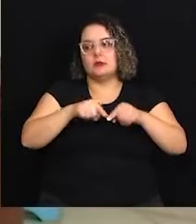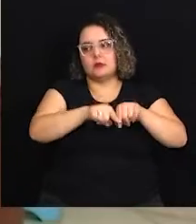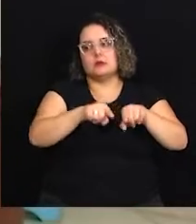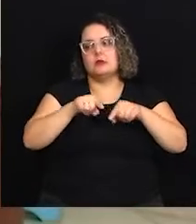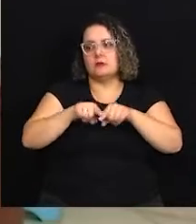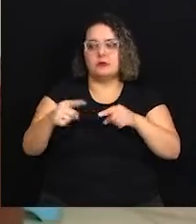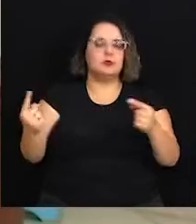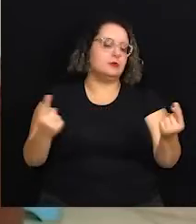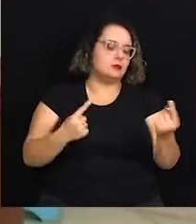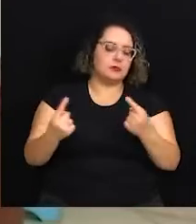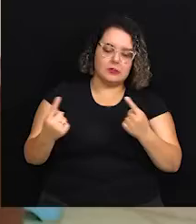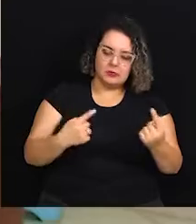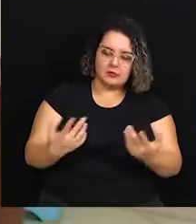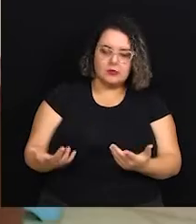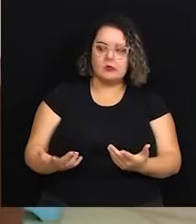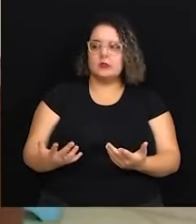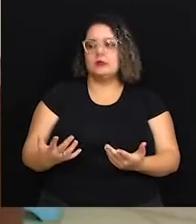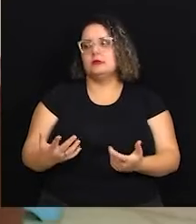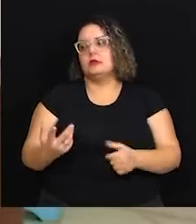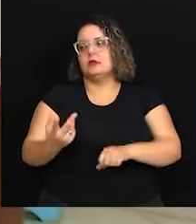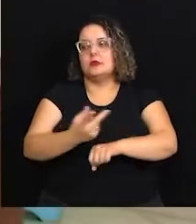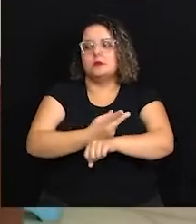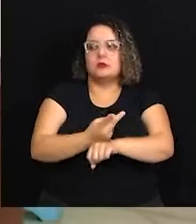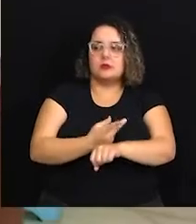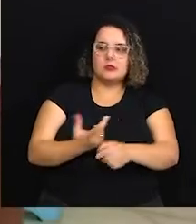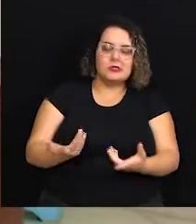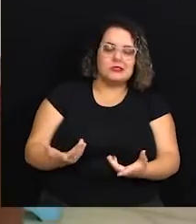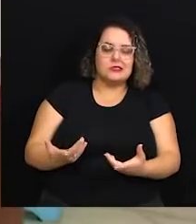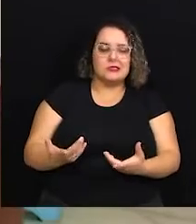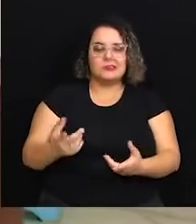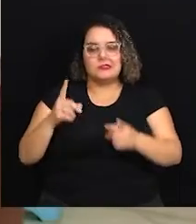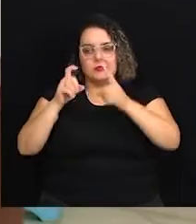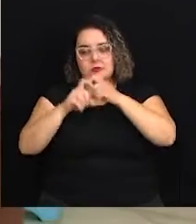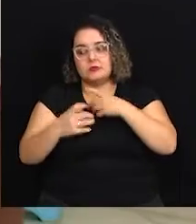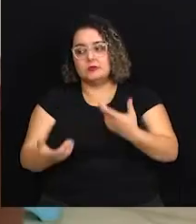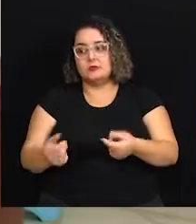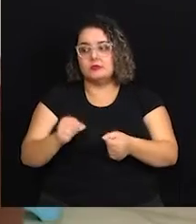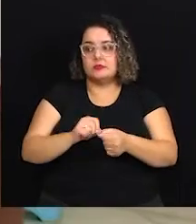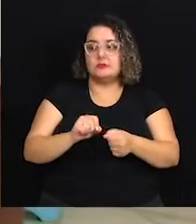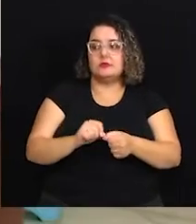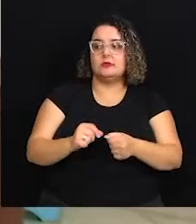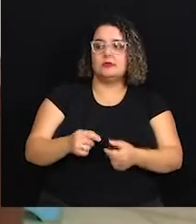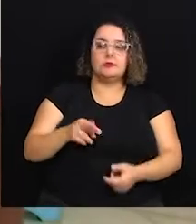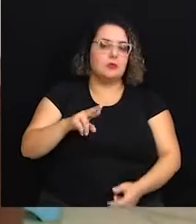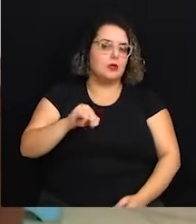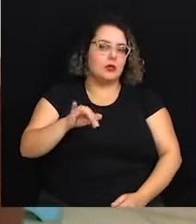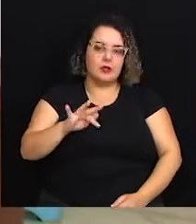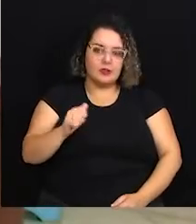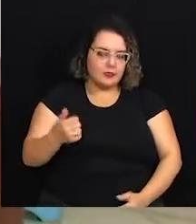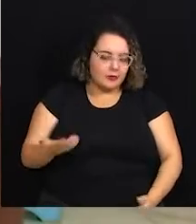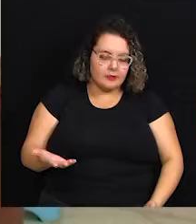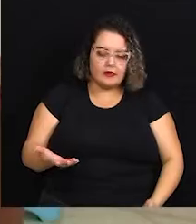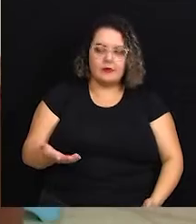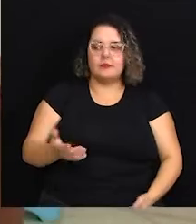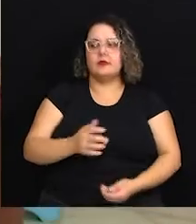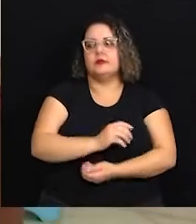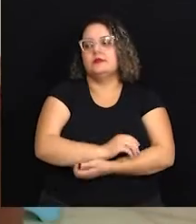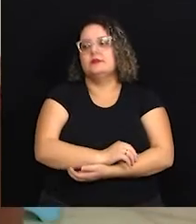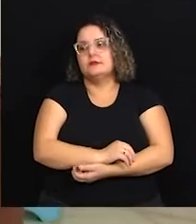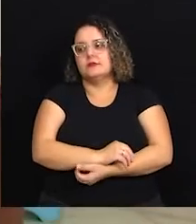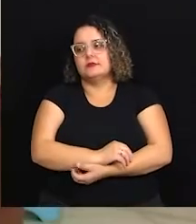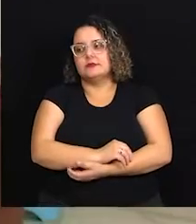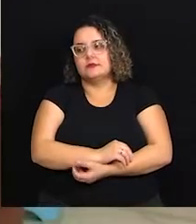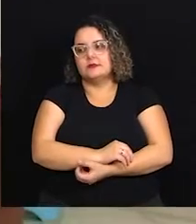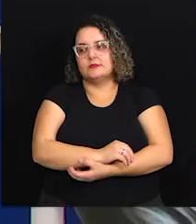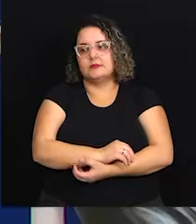vai chegando e a gente vai correndo atrás. Aí está muito apertado esse mês, vamos fazer uma rifa. Eu acho que assim, a realidade